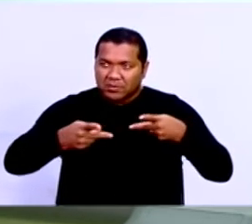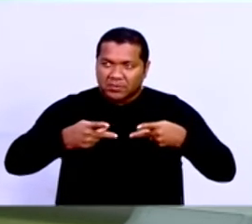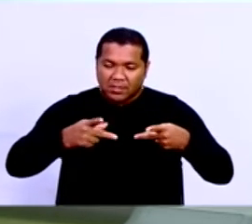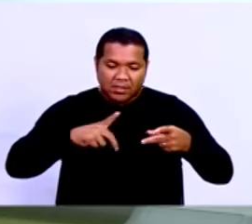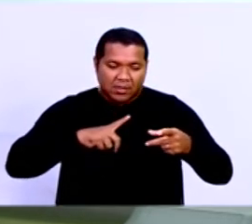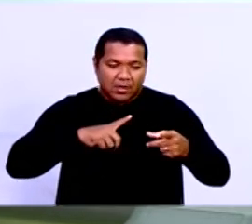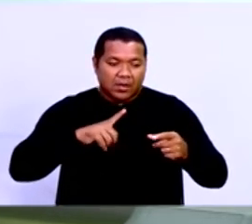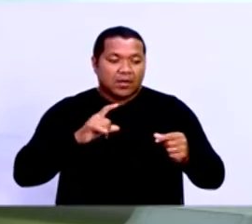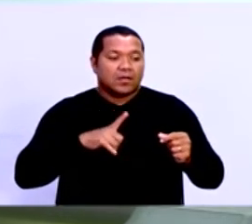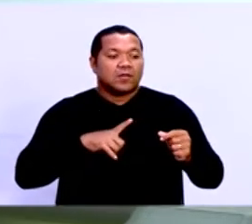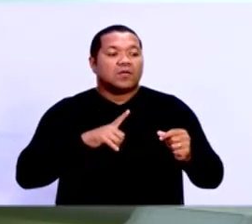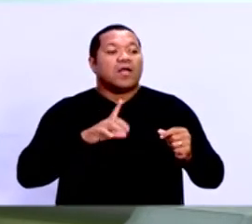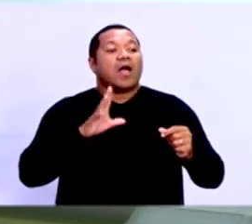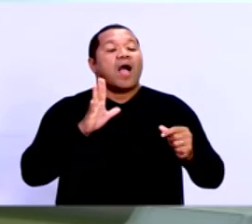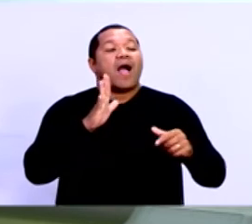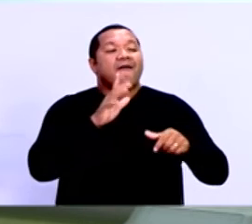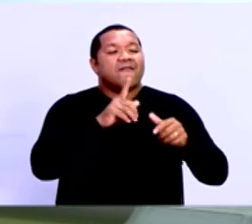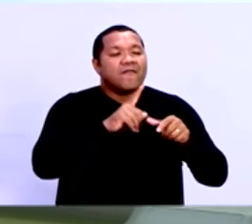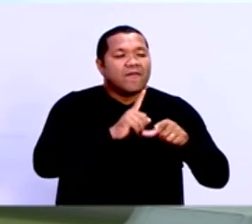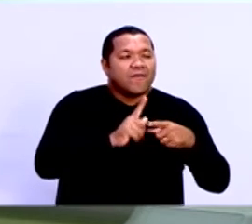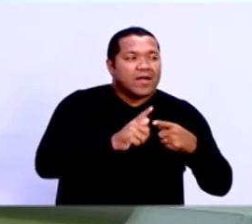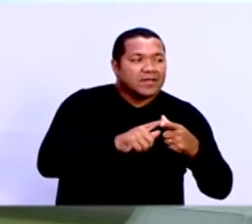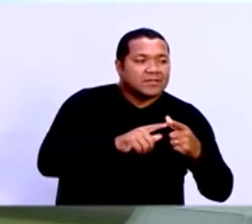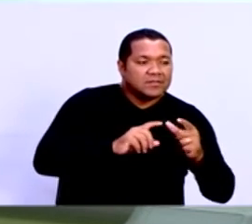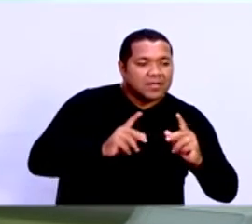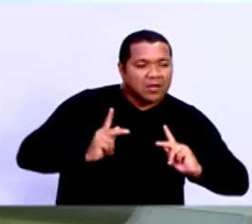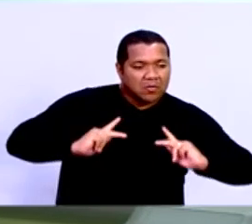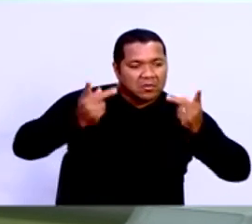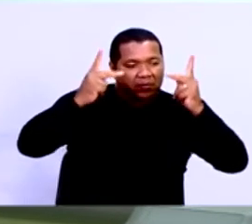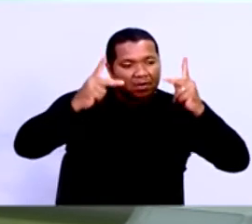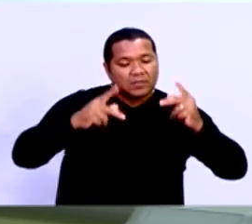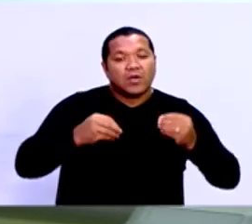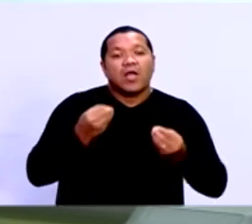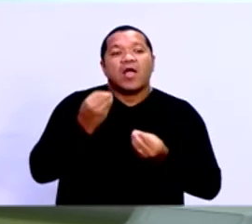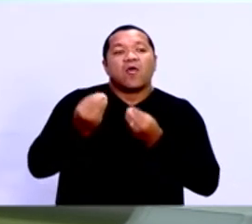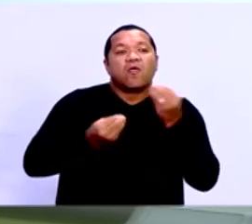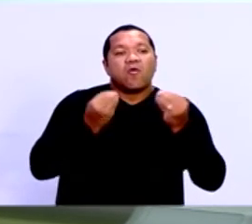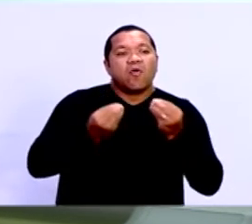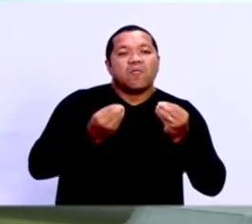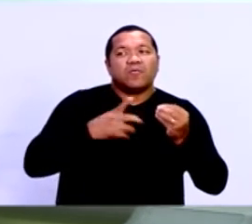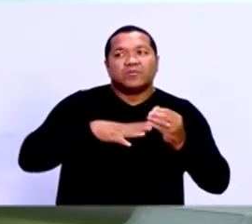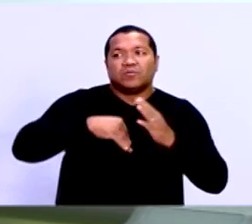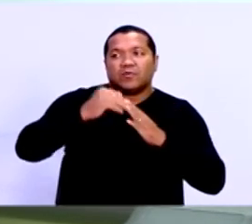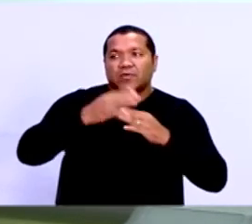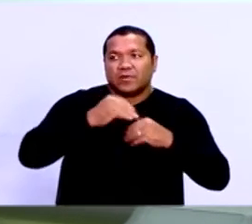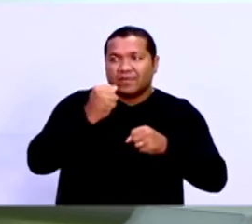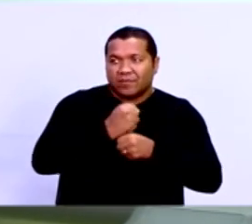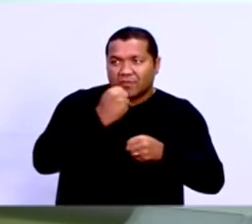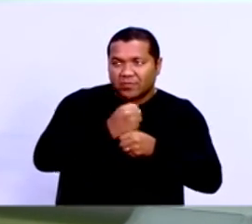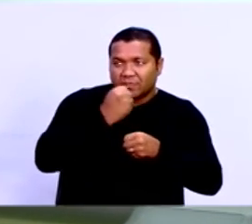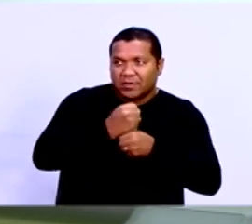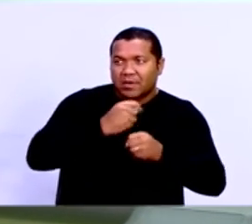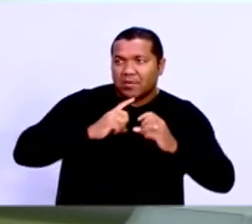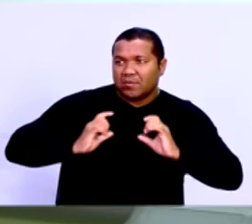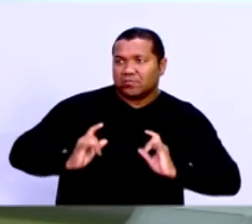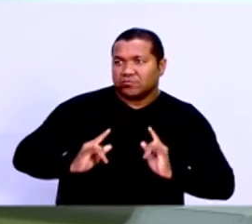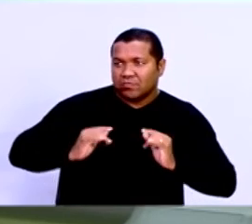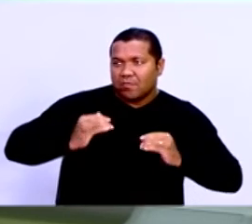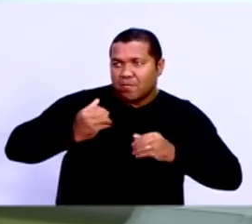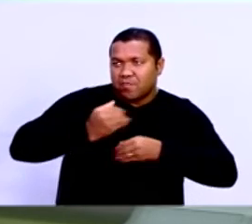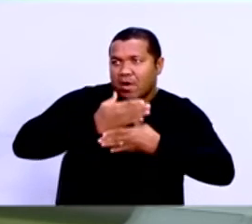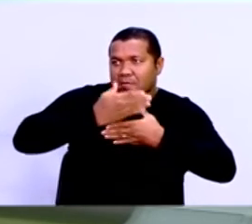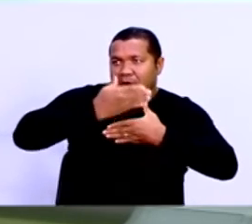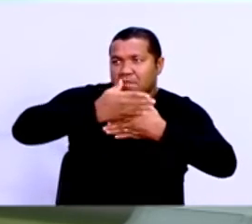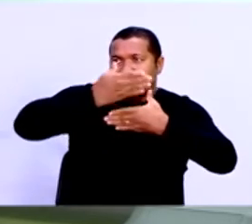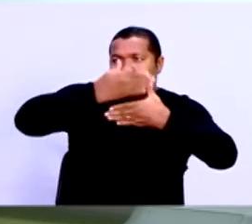qualificação é a fase da construção do prédio é a parte onde os pedreiros vão atuar a mão de obra é é o